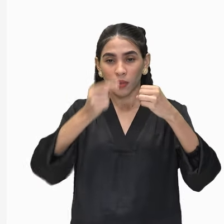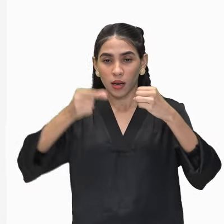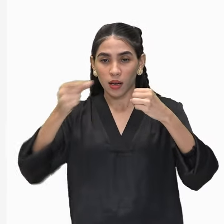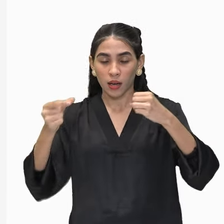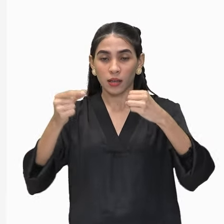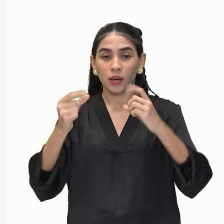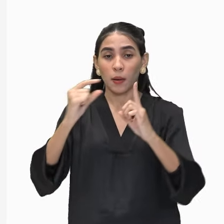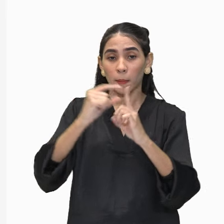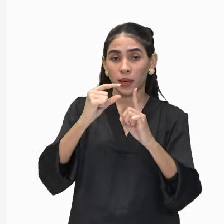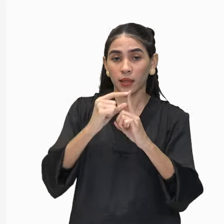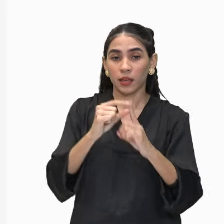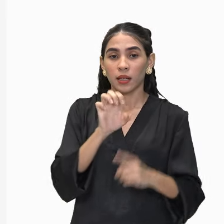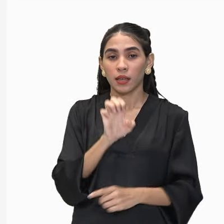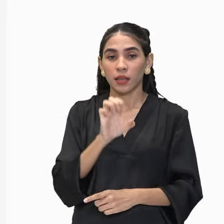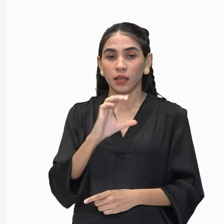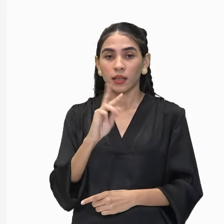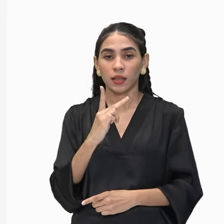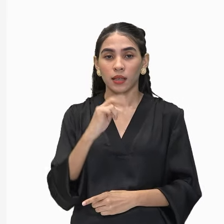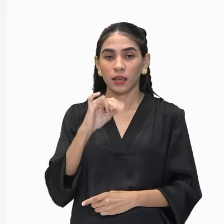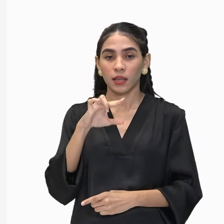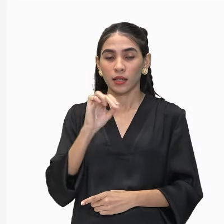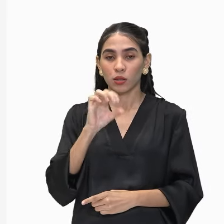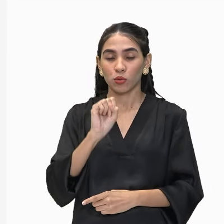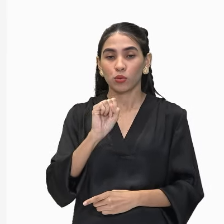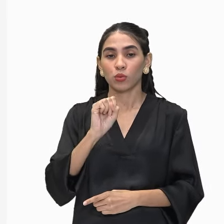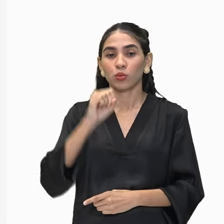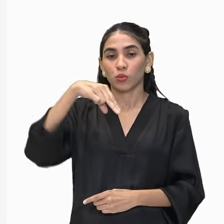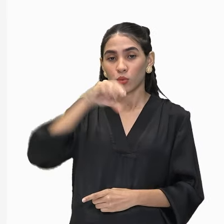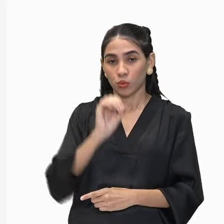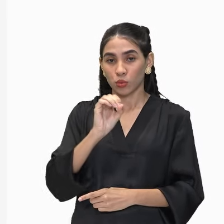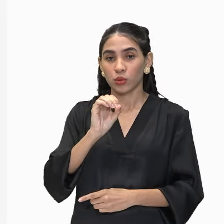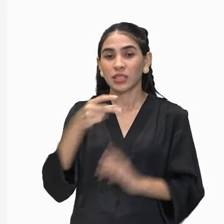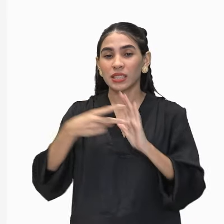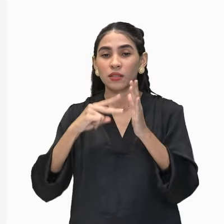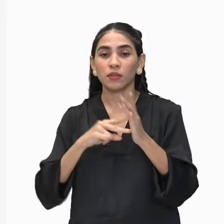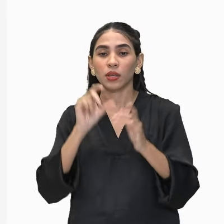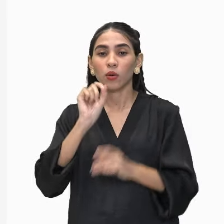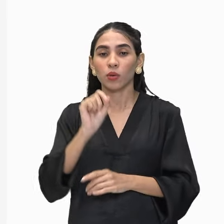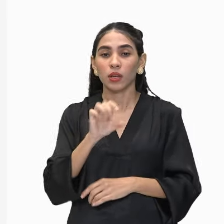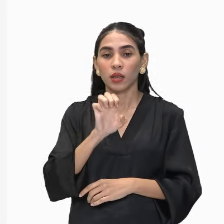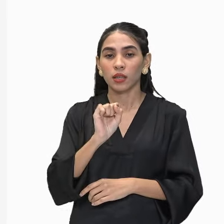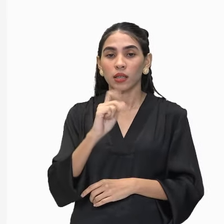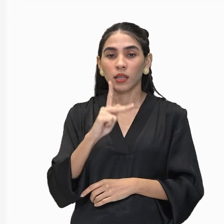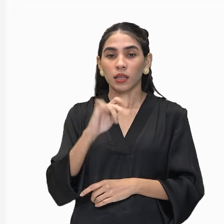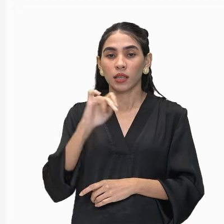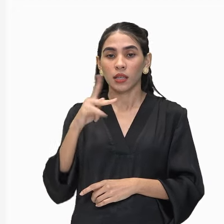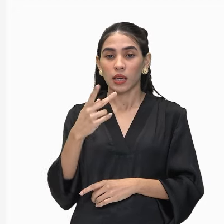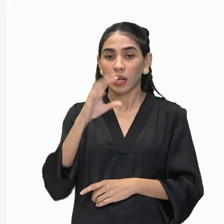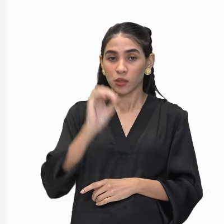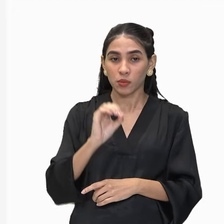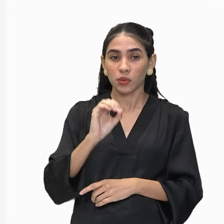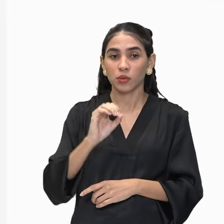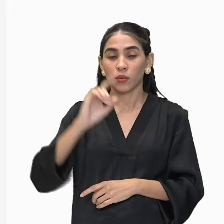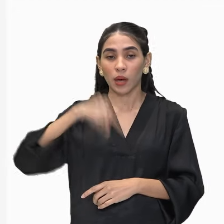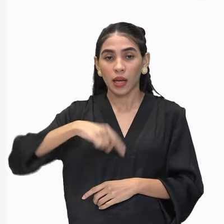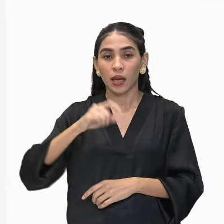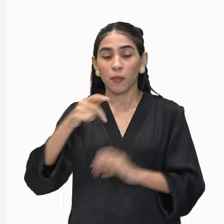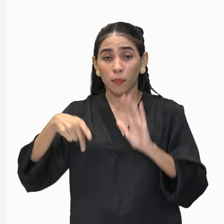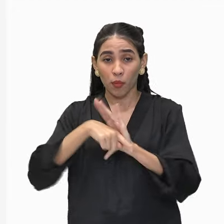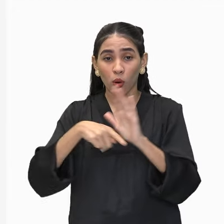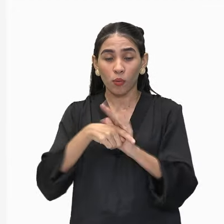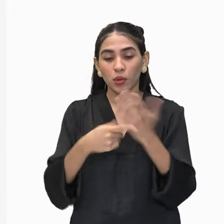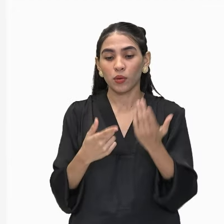palavra, equinos significa espinho e derma, pele. Eles são indivíduos marinhos, olha aí as características